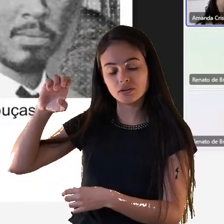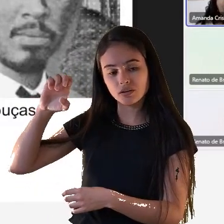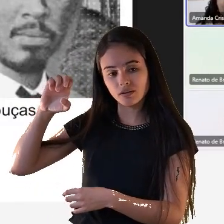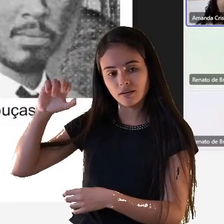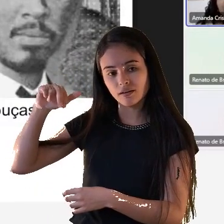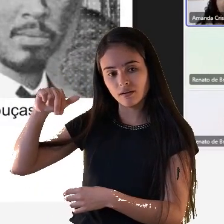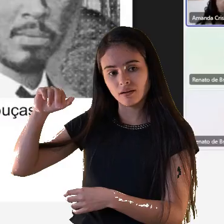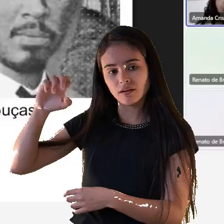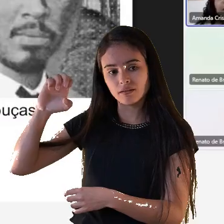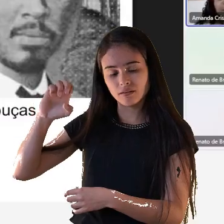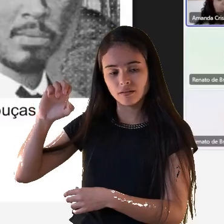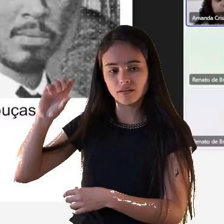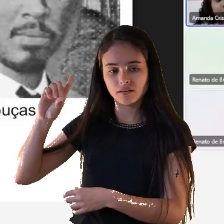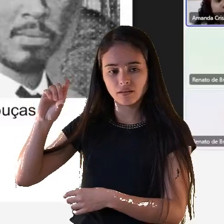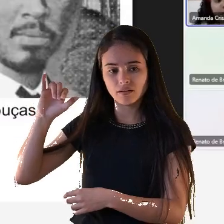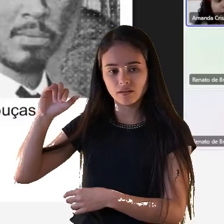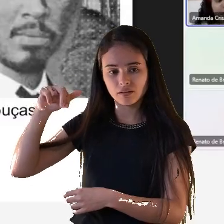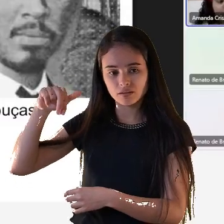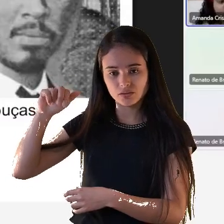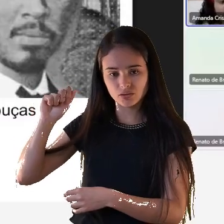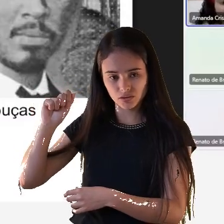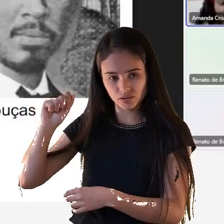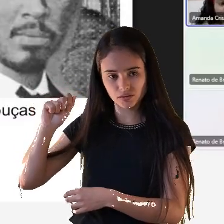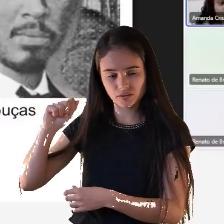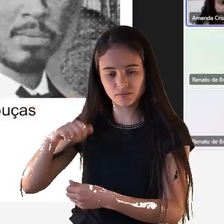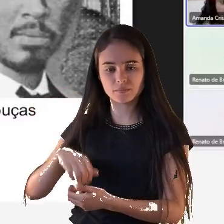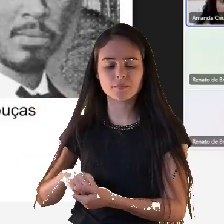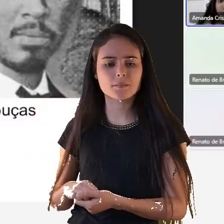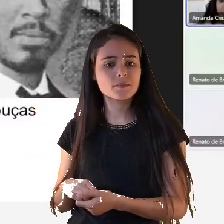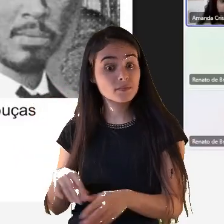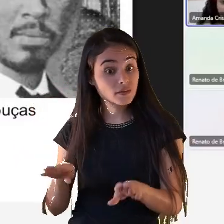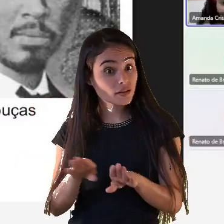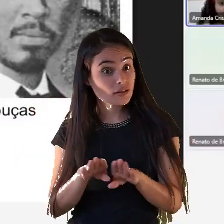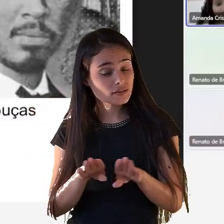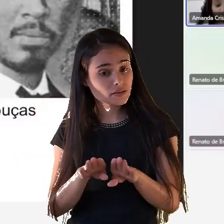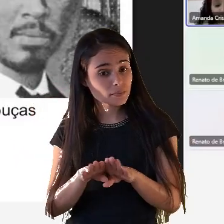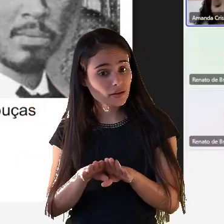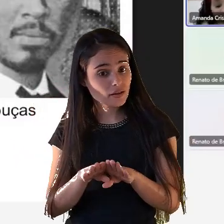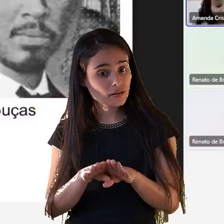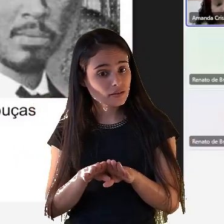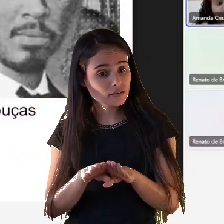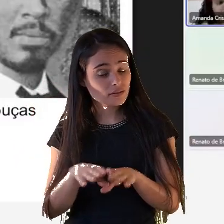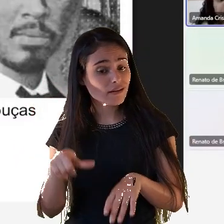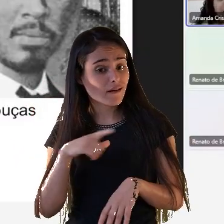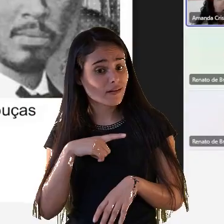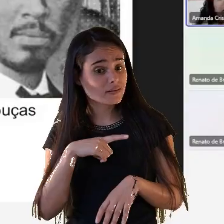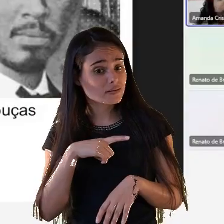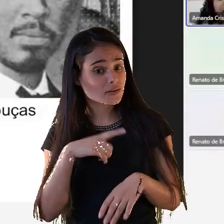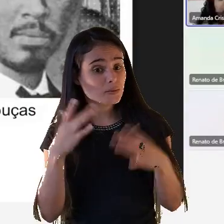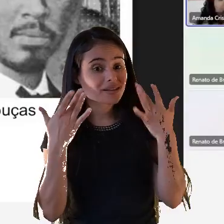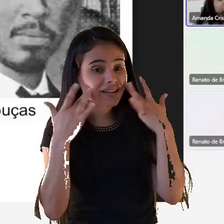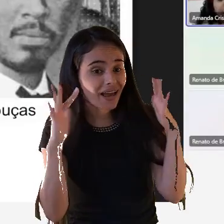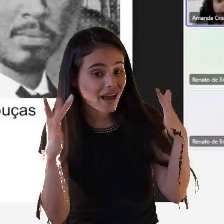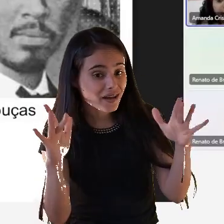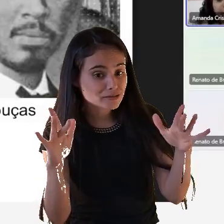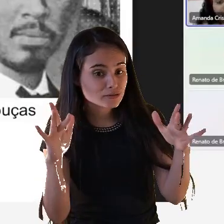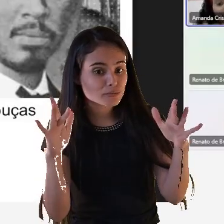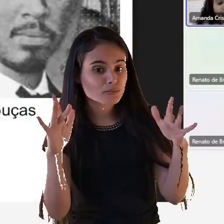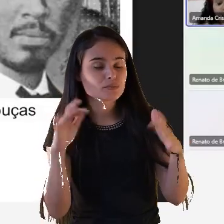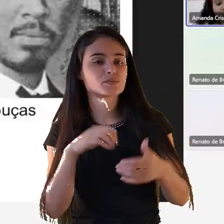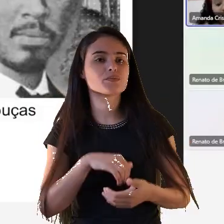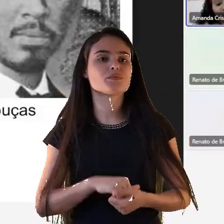nomes. E semana passada foi inaugurado um grande teatro em Guarapuava,